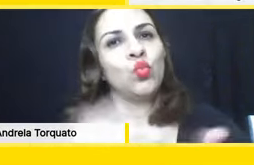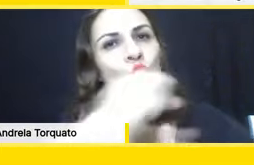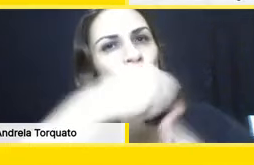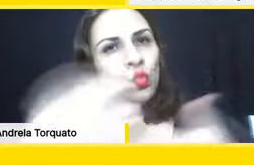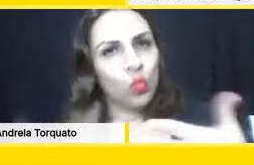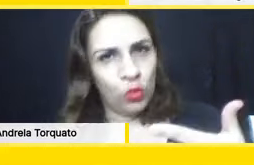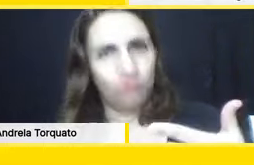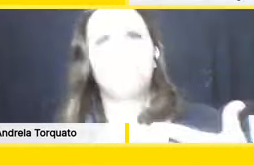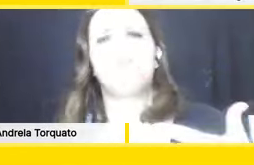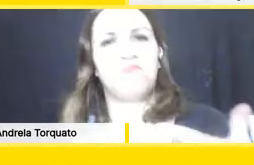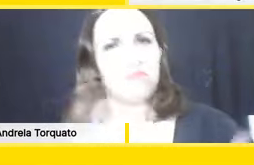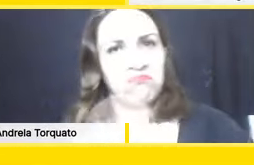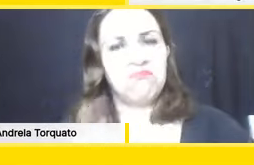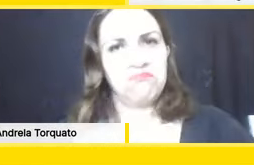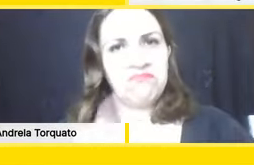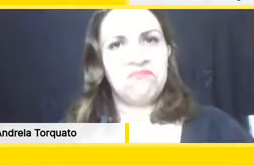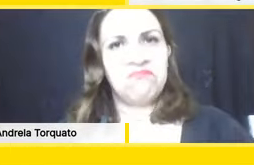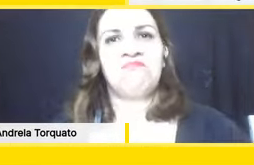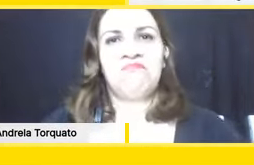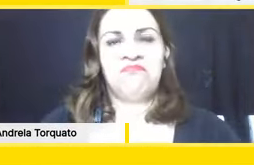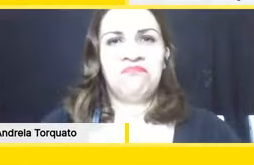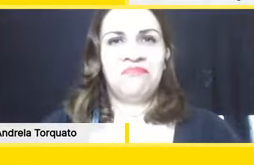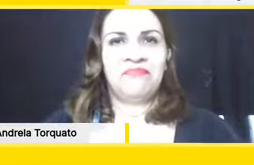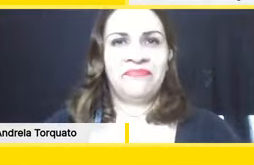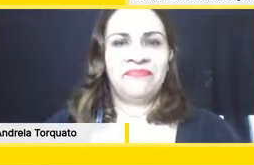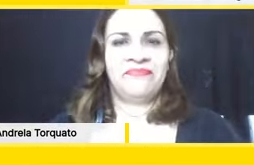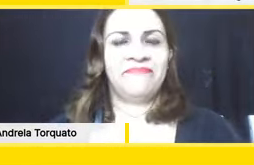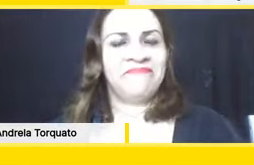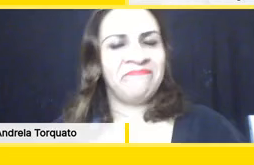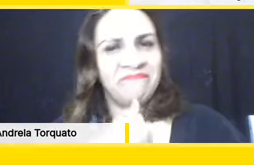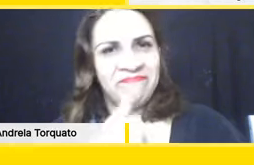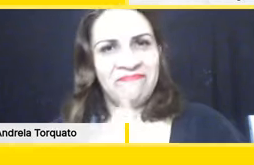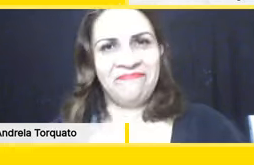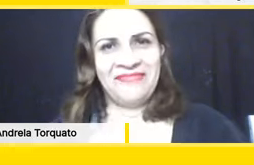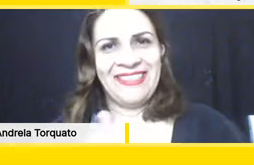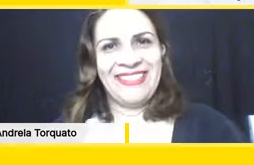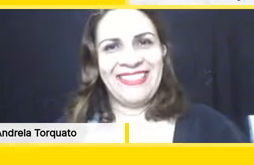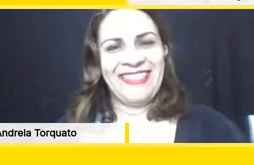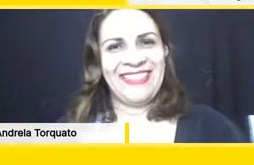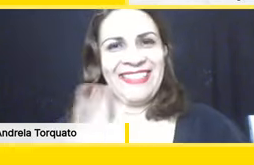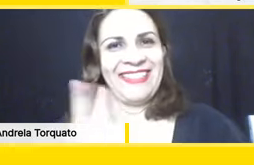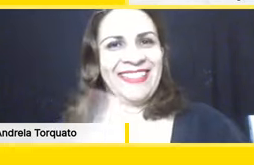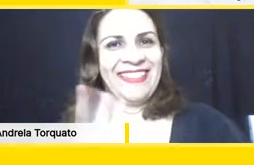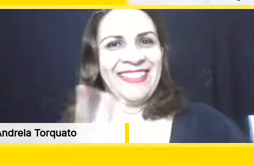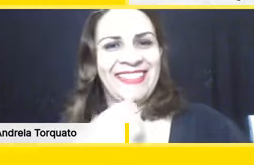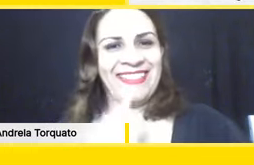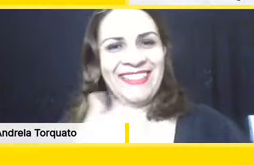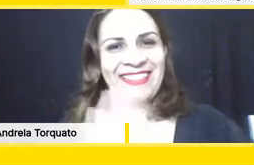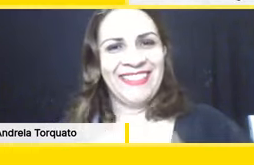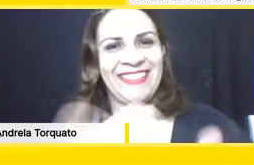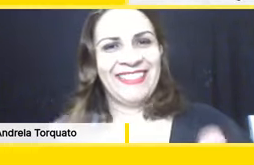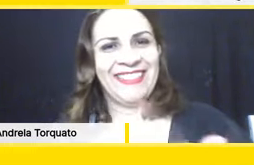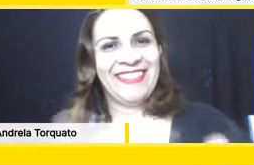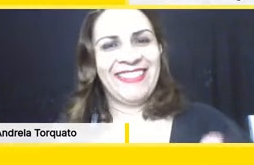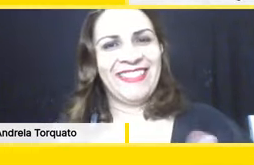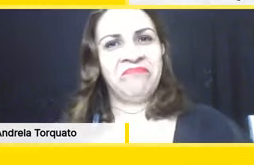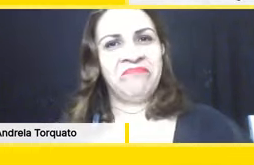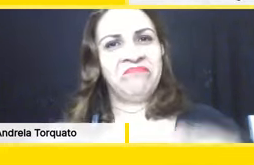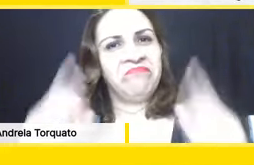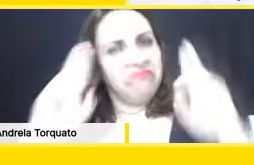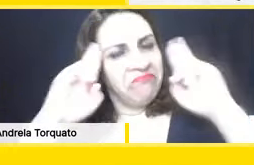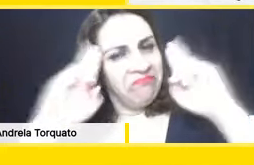Libras, professoras, gentilmente vem voluntariamente fazer tradução em respeito